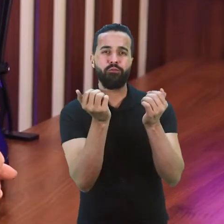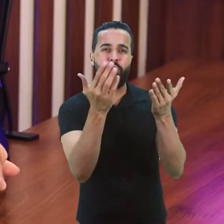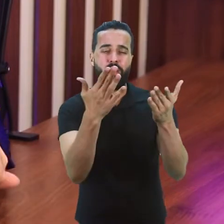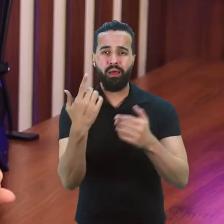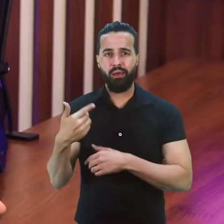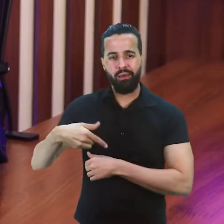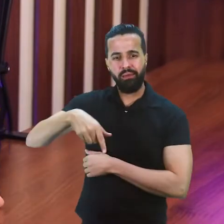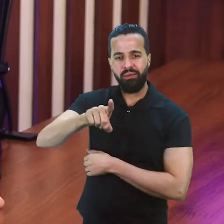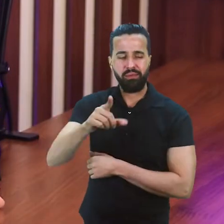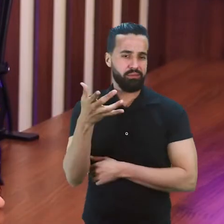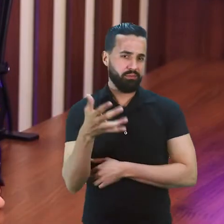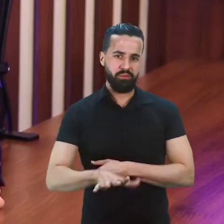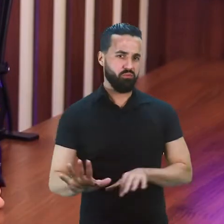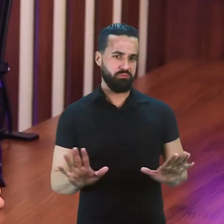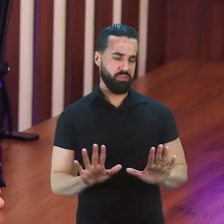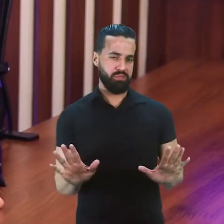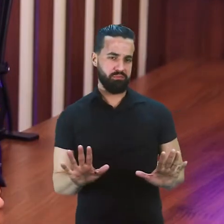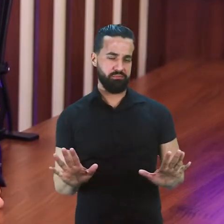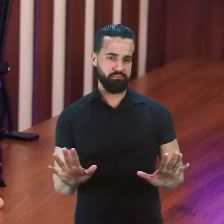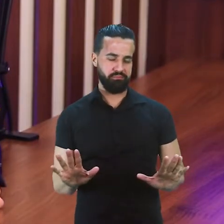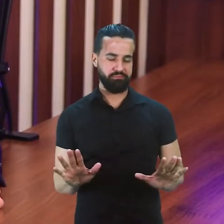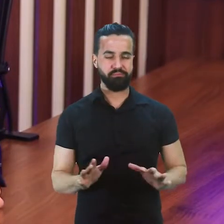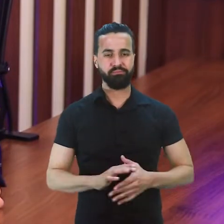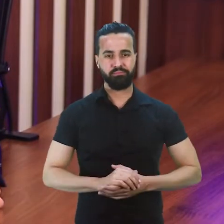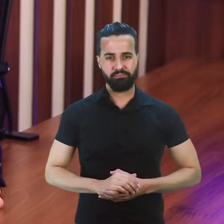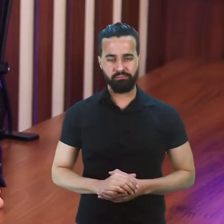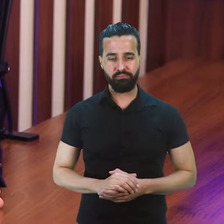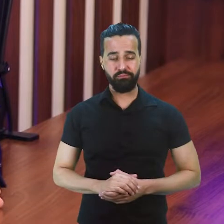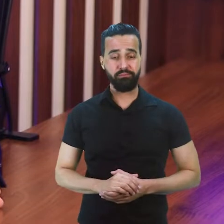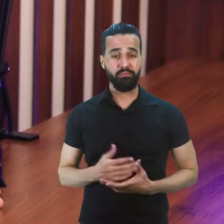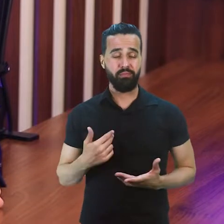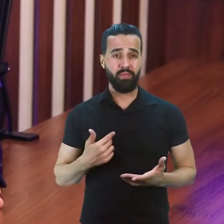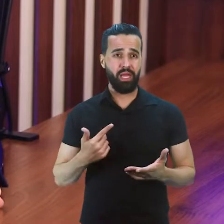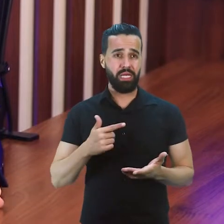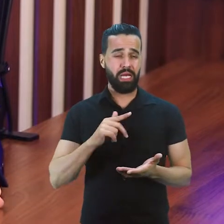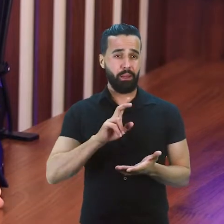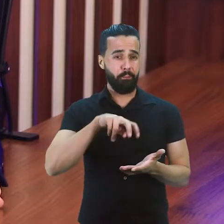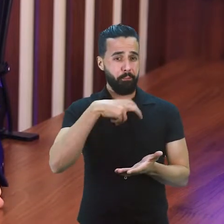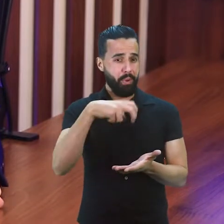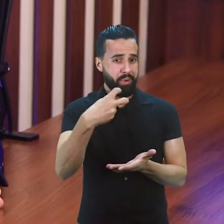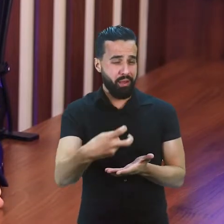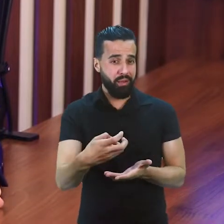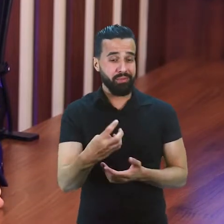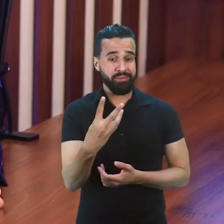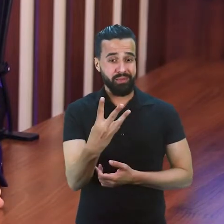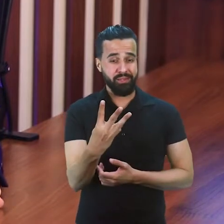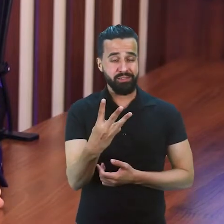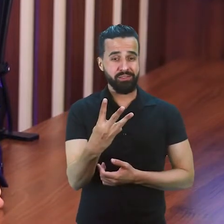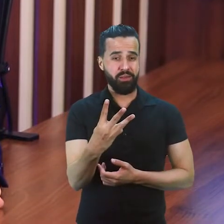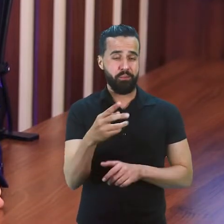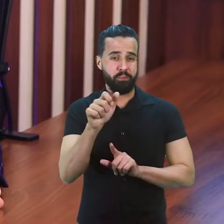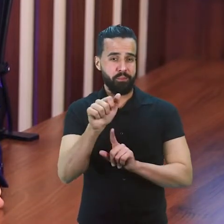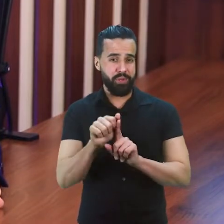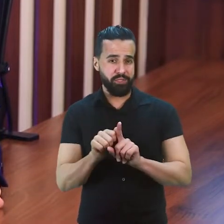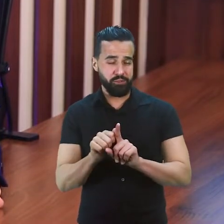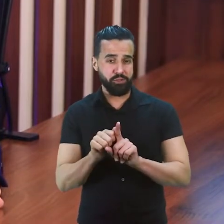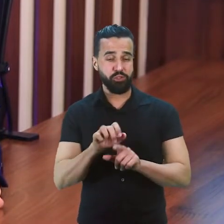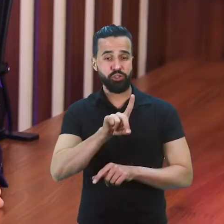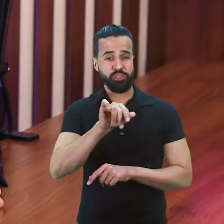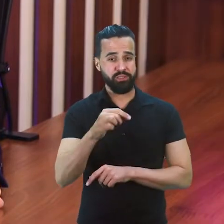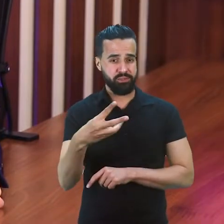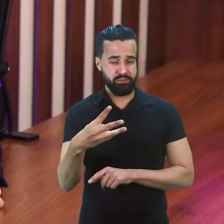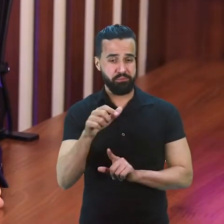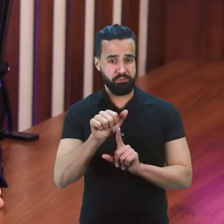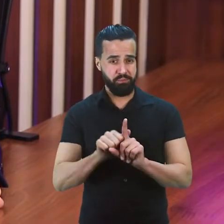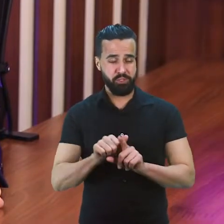estou te falando. São muito... Então, assim, eu me acidentei dia 3 de junho. Né?